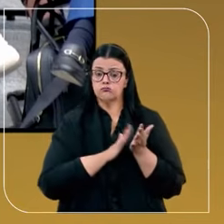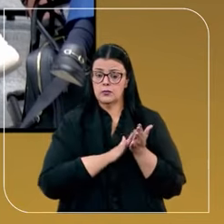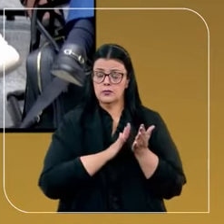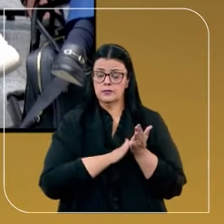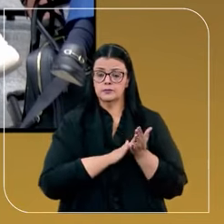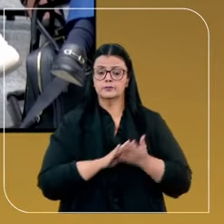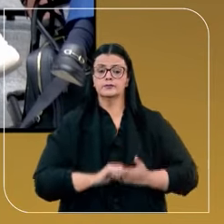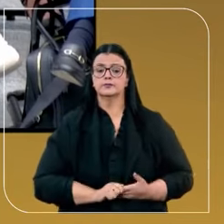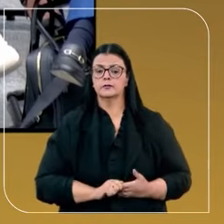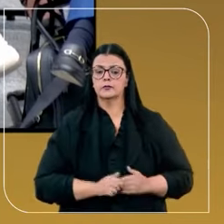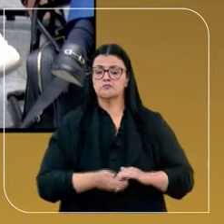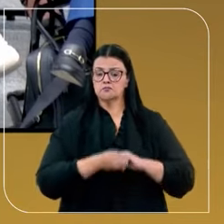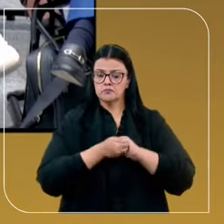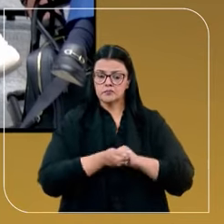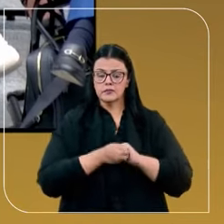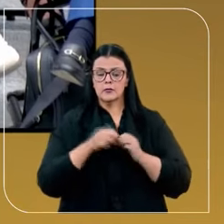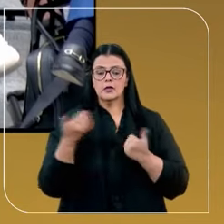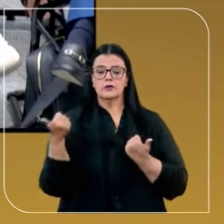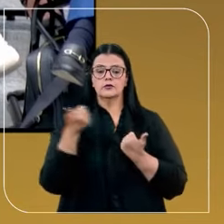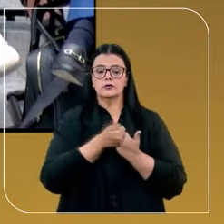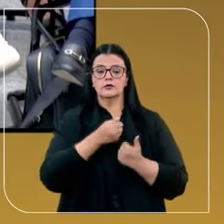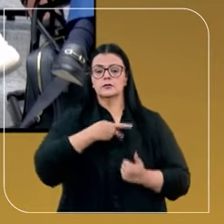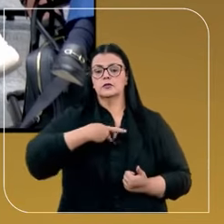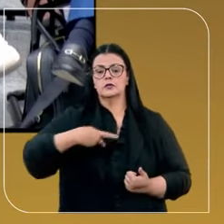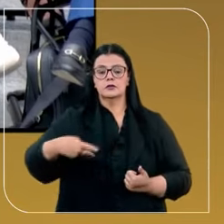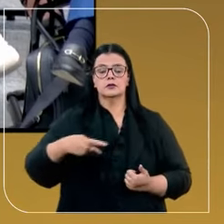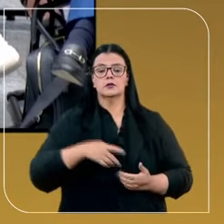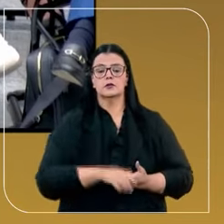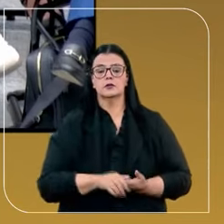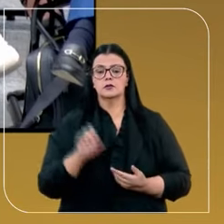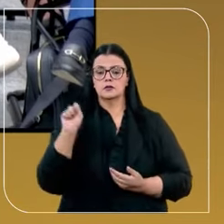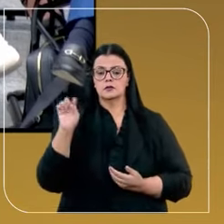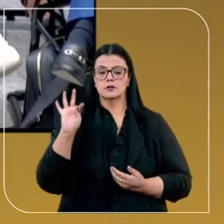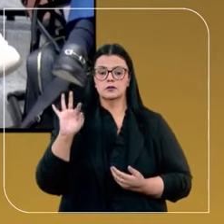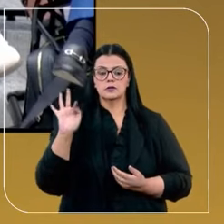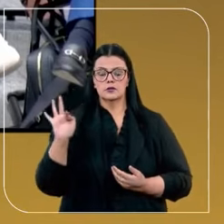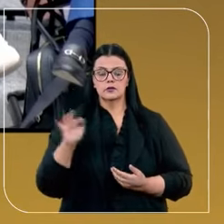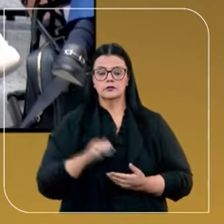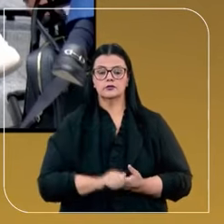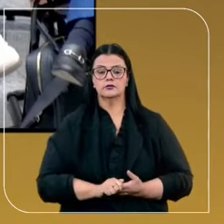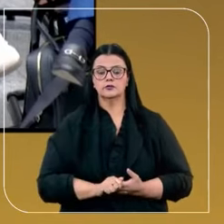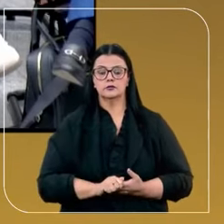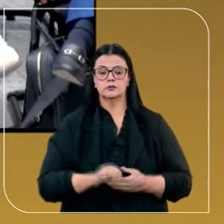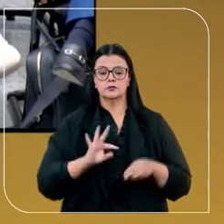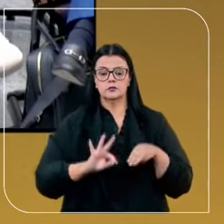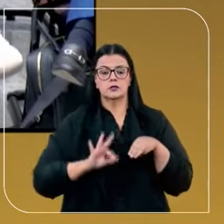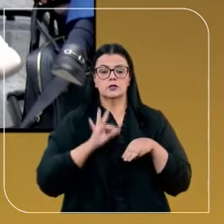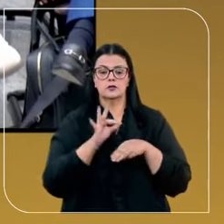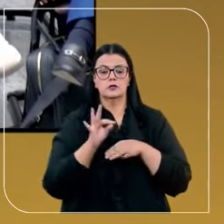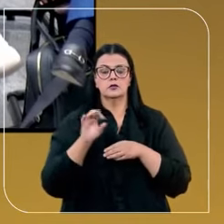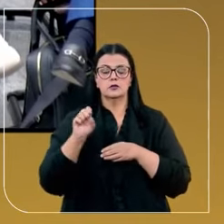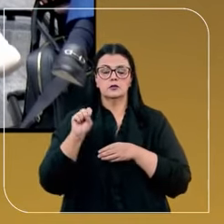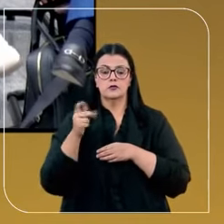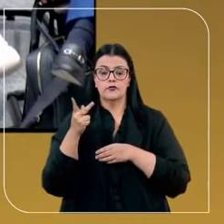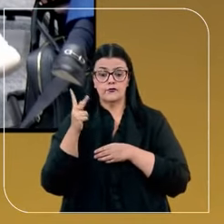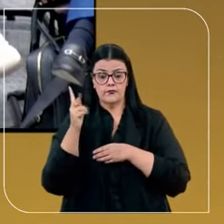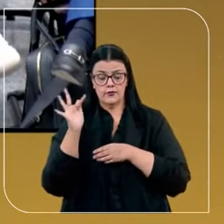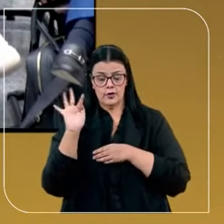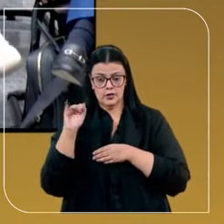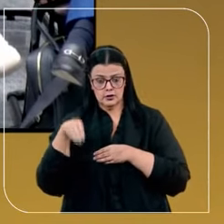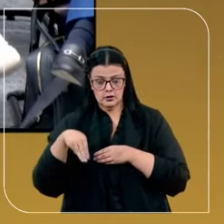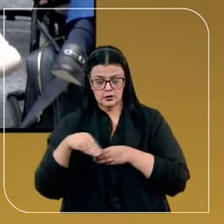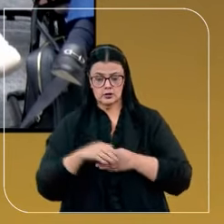o vice-presidente do Supremo Tribunal Federal, o ministro Edson Fachin, os